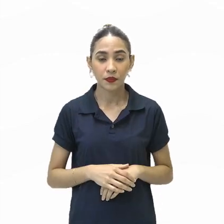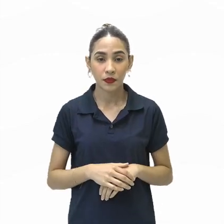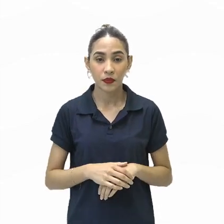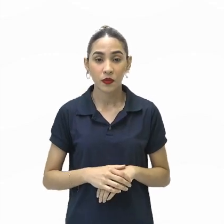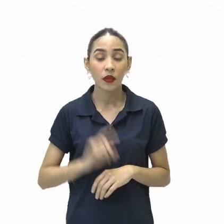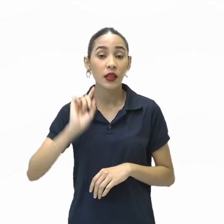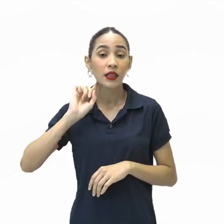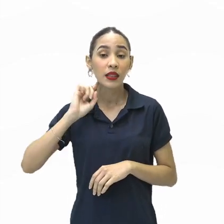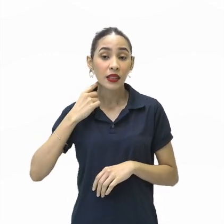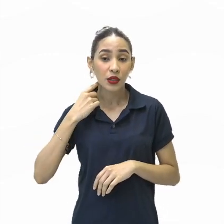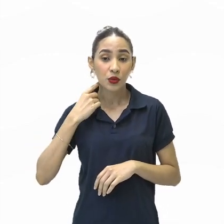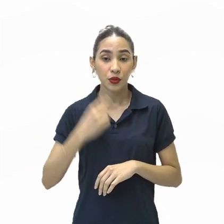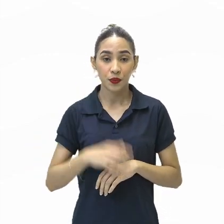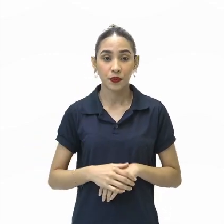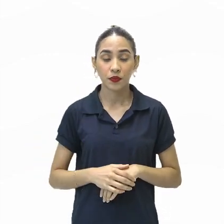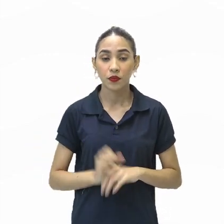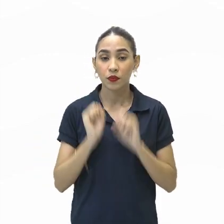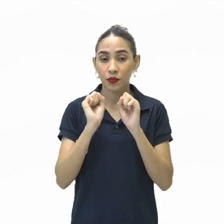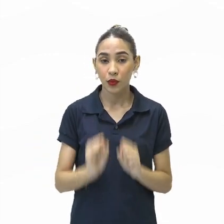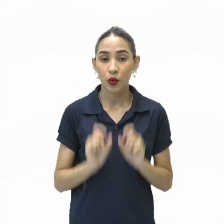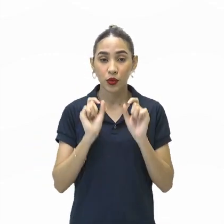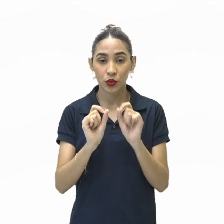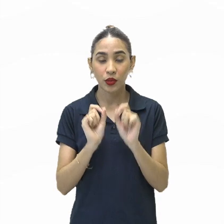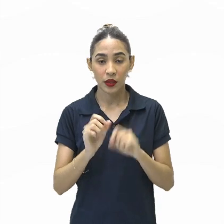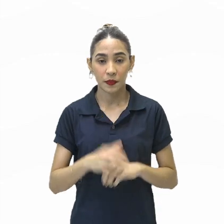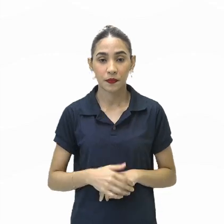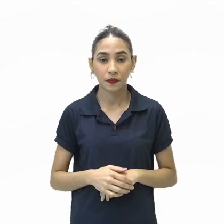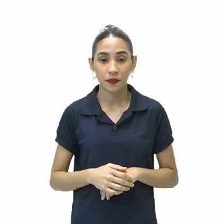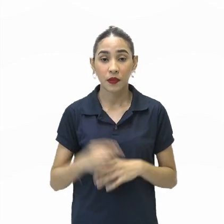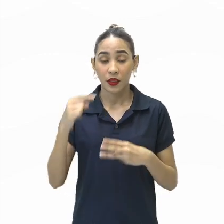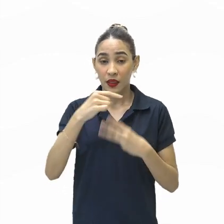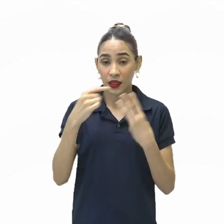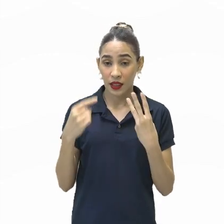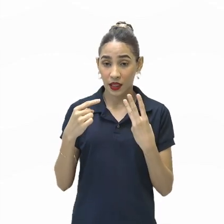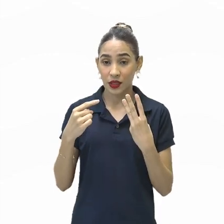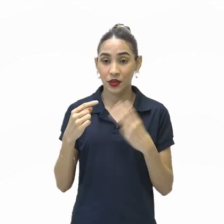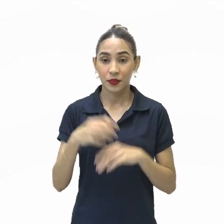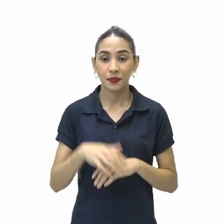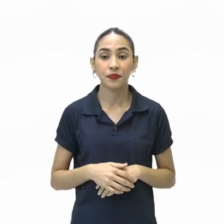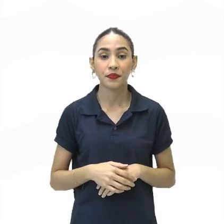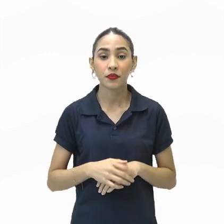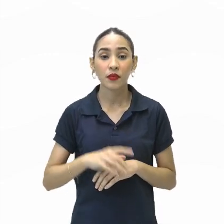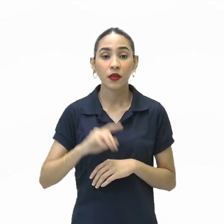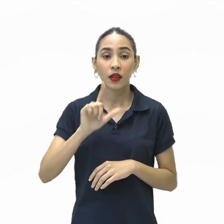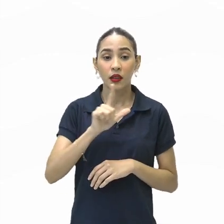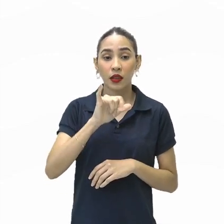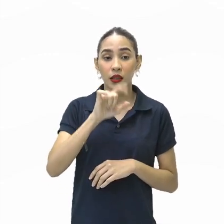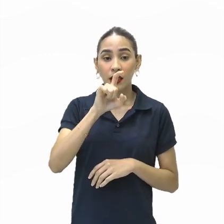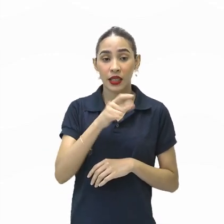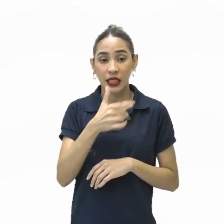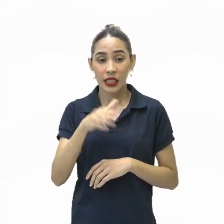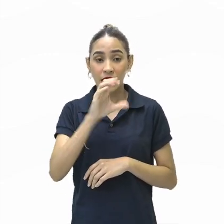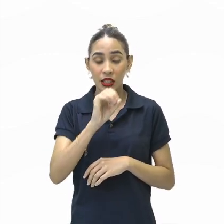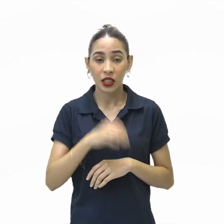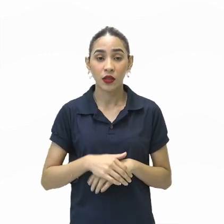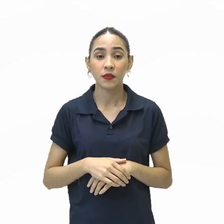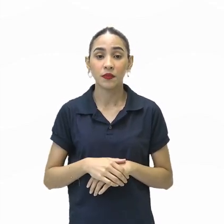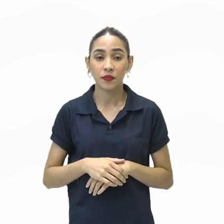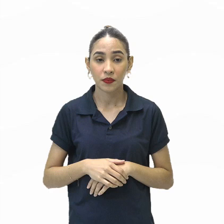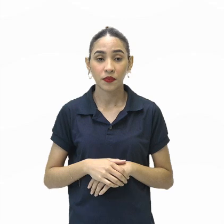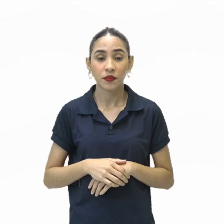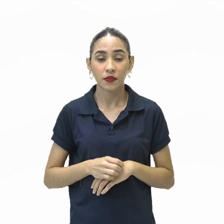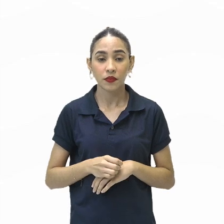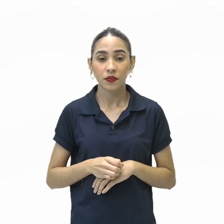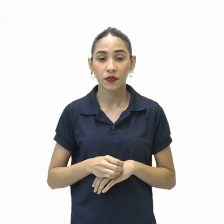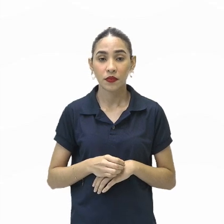sobre lixo, que pode ter como destino 3 coisas. O lixão, tá? Nós temos aqui o